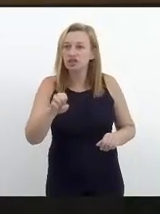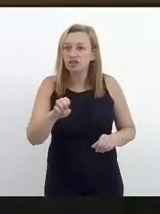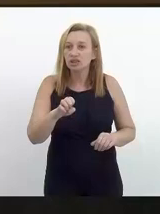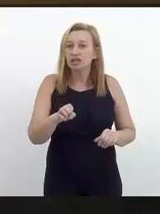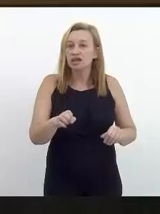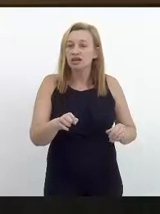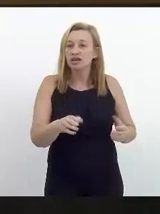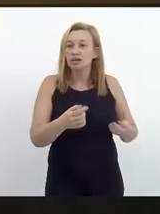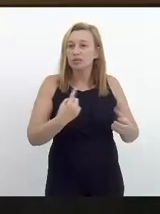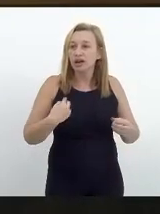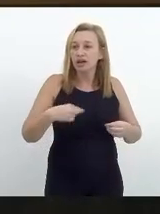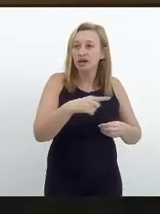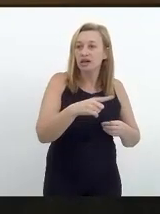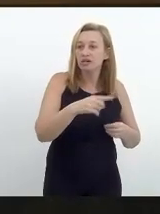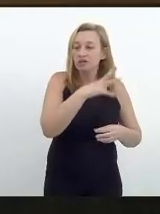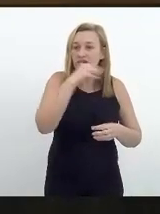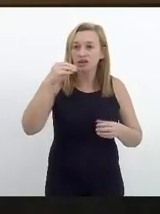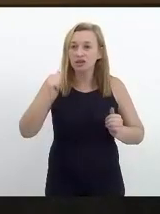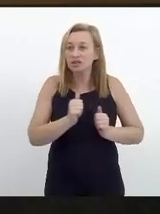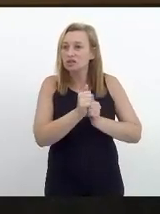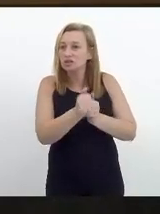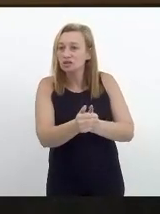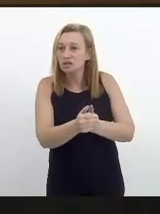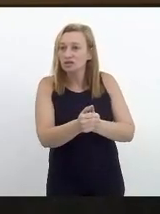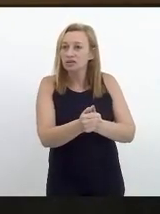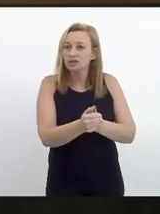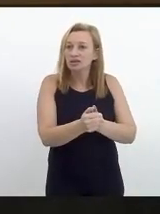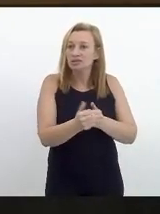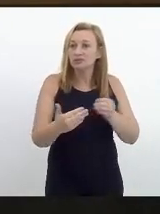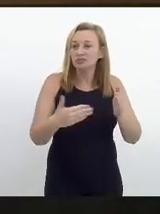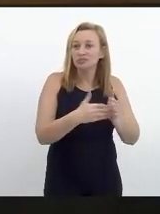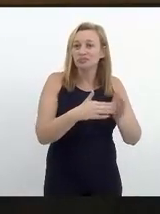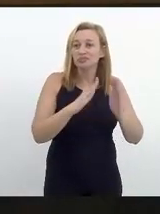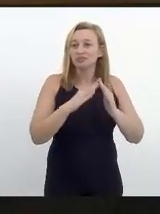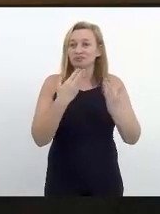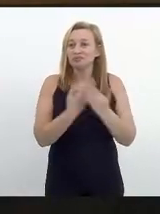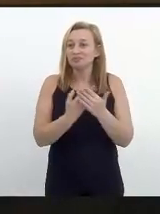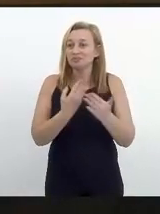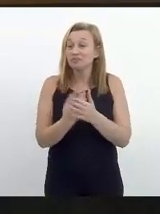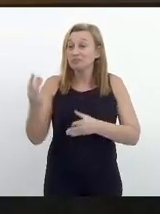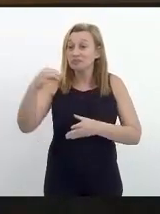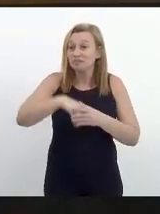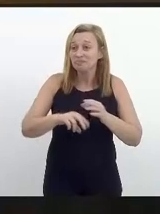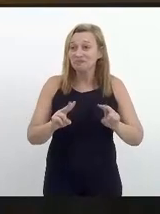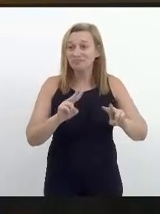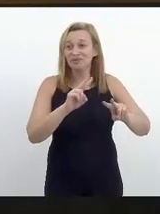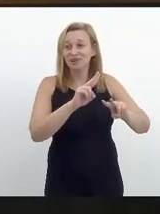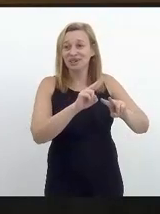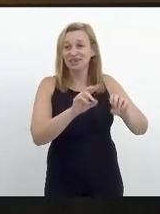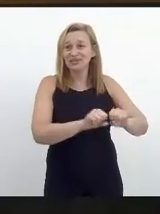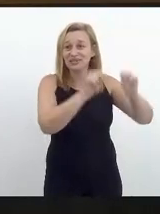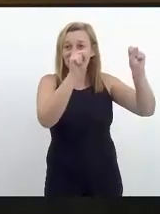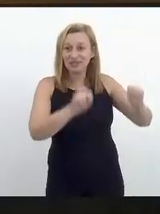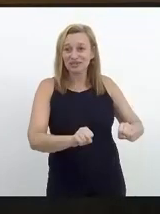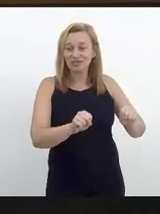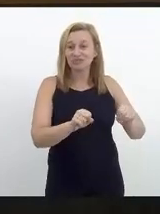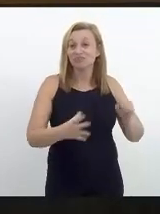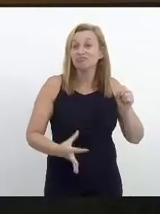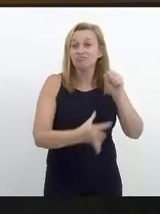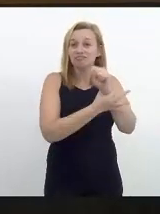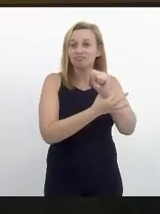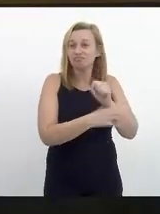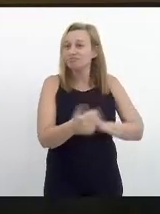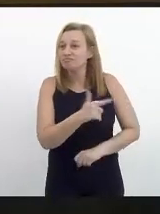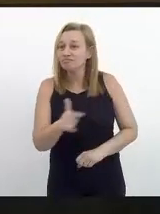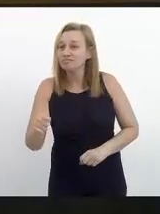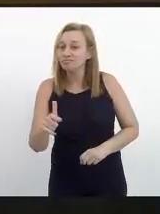levar o adolescente do alojamento até a sala de aula, fica dentro do mesmo sistema, em condições de segurança.